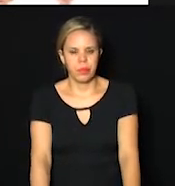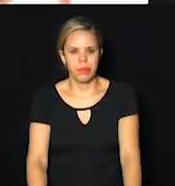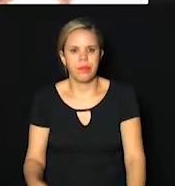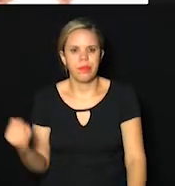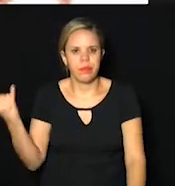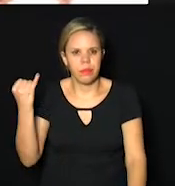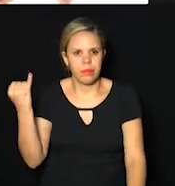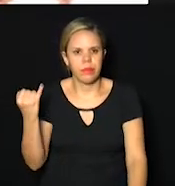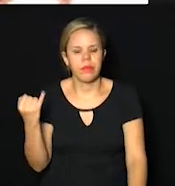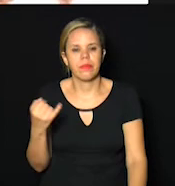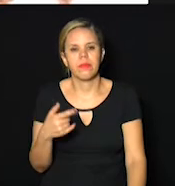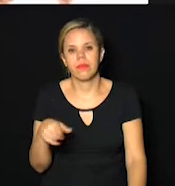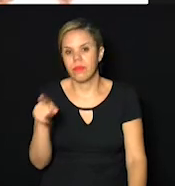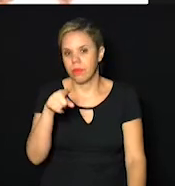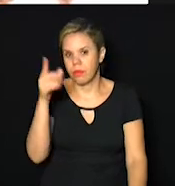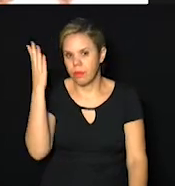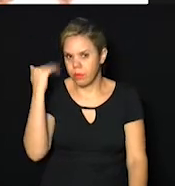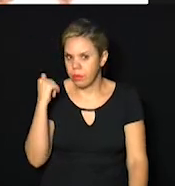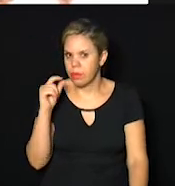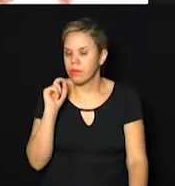importante é que você tem que saber